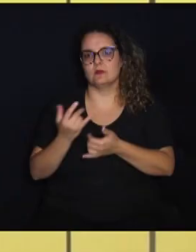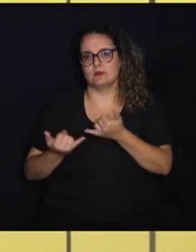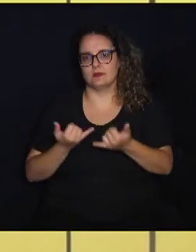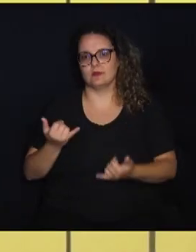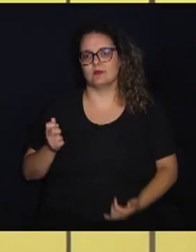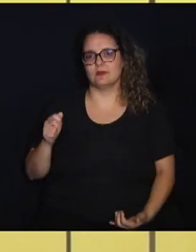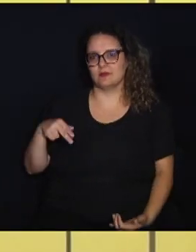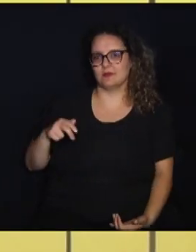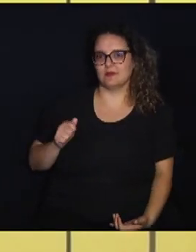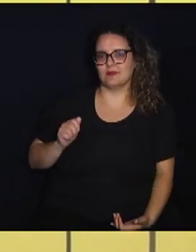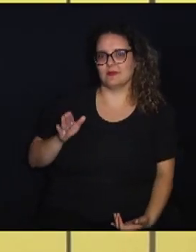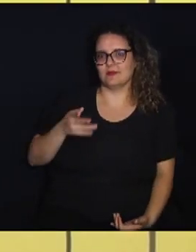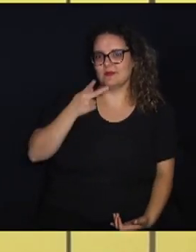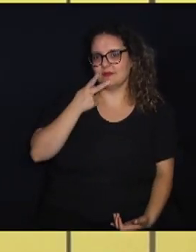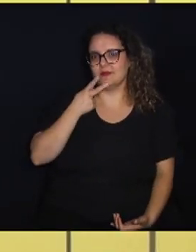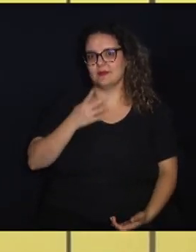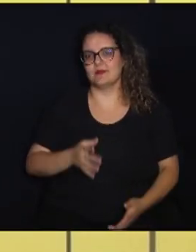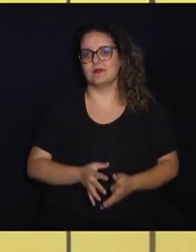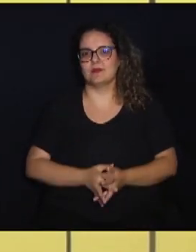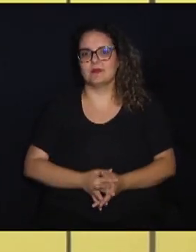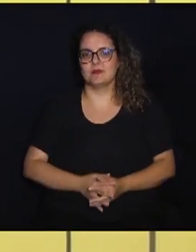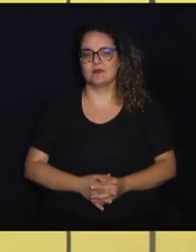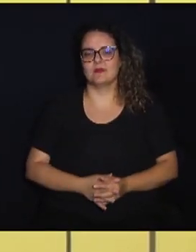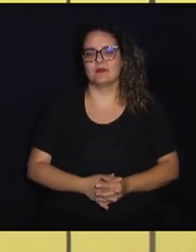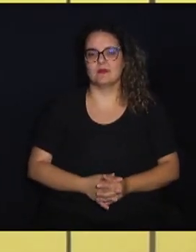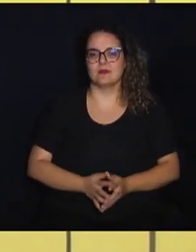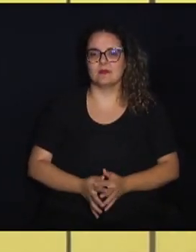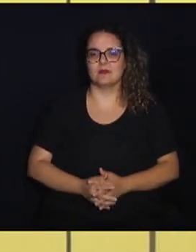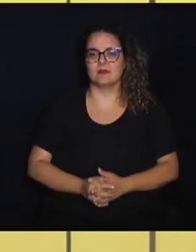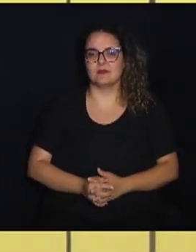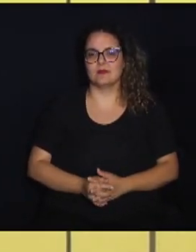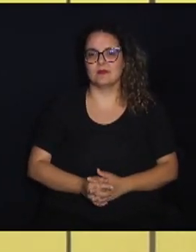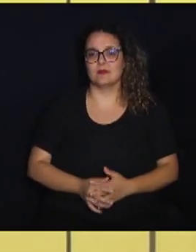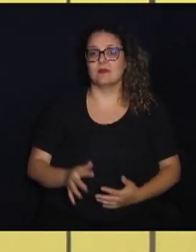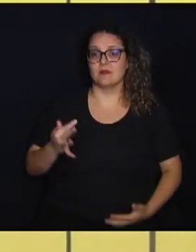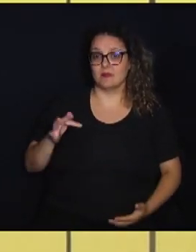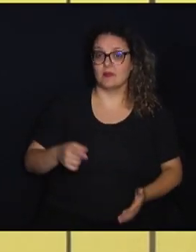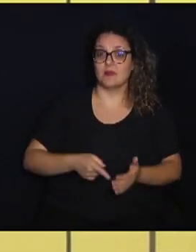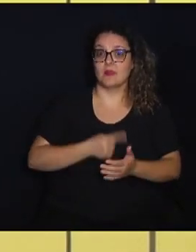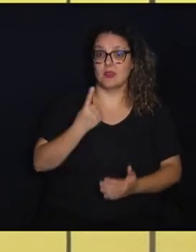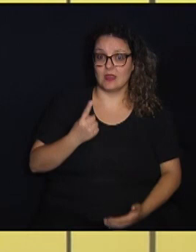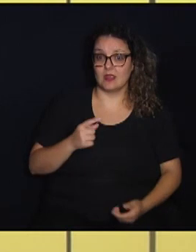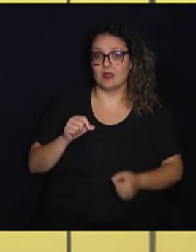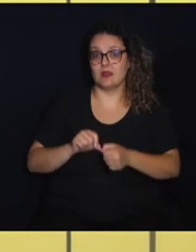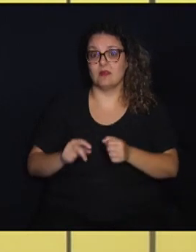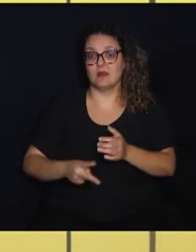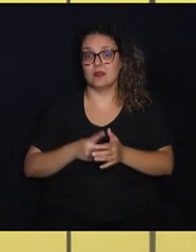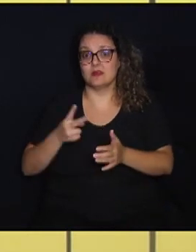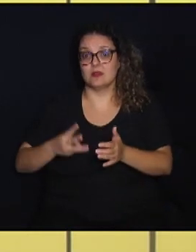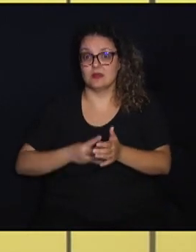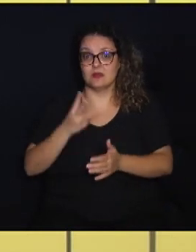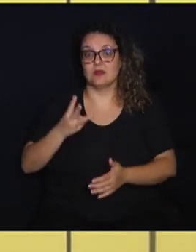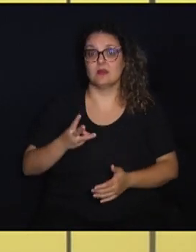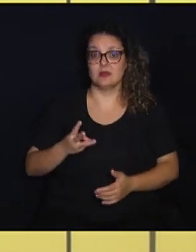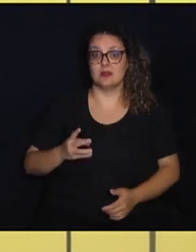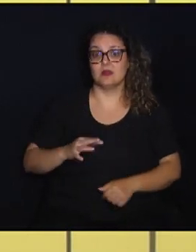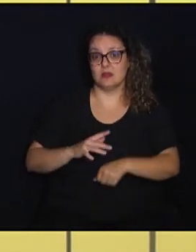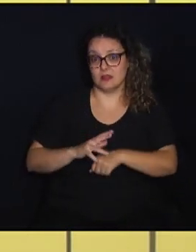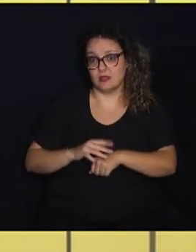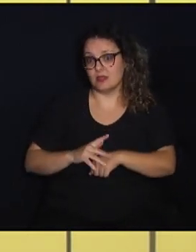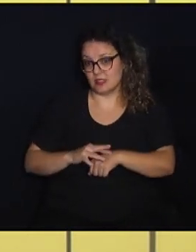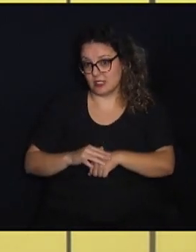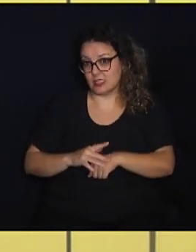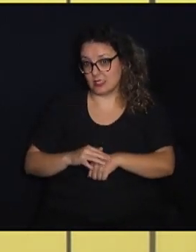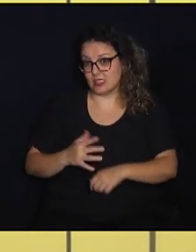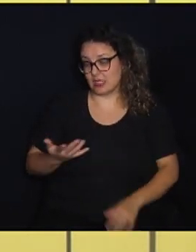também já falando sobre isso, se você tá com dor pelo primeiro, faz o segundo e o terceiro, que a dor tende a diminuir também. Isso não é